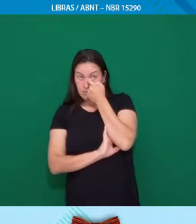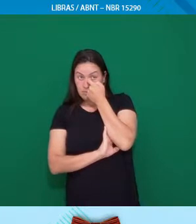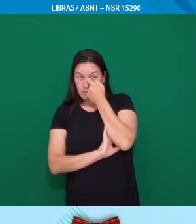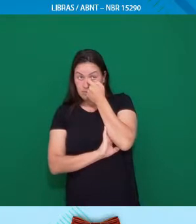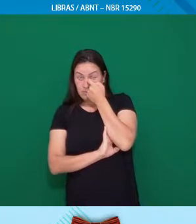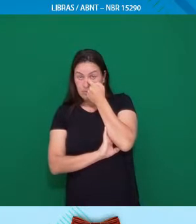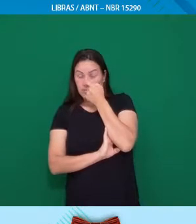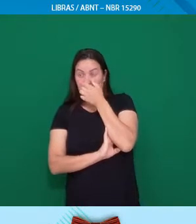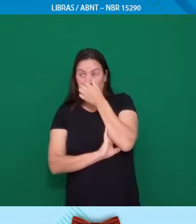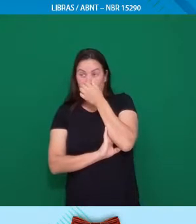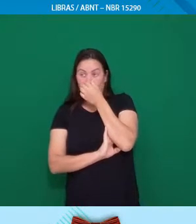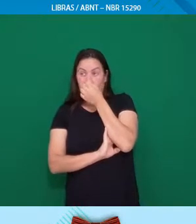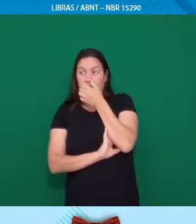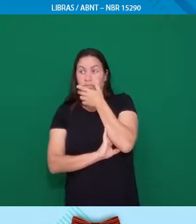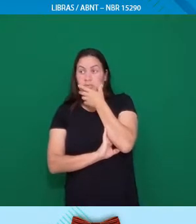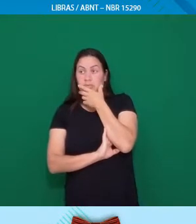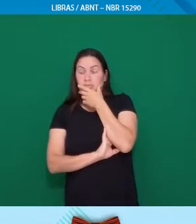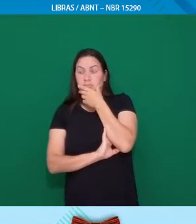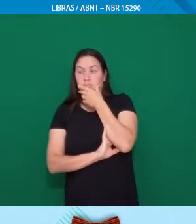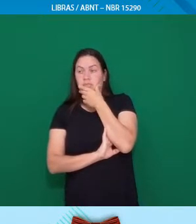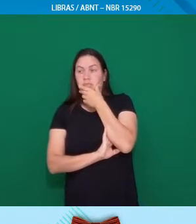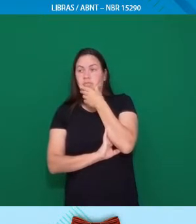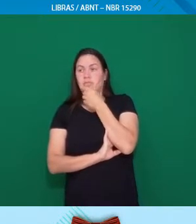E aí